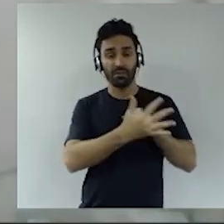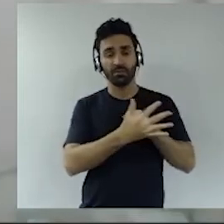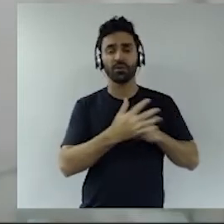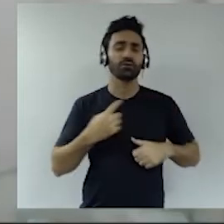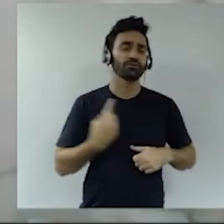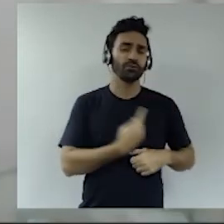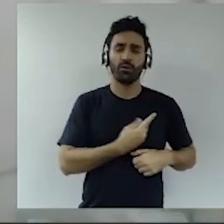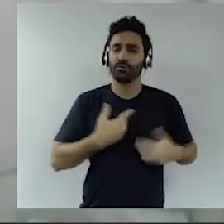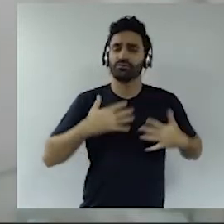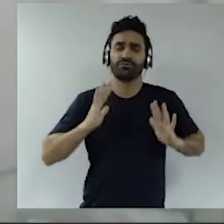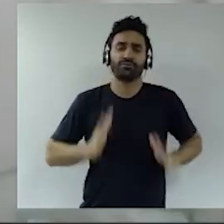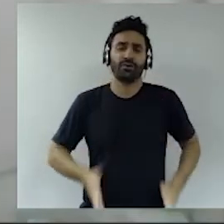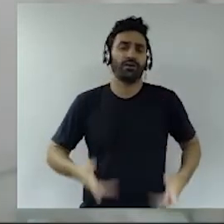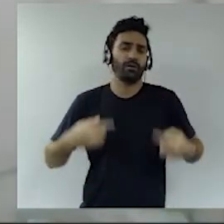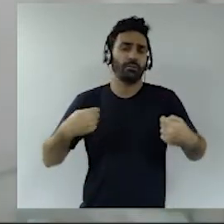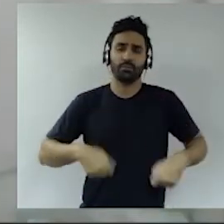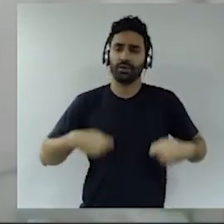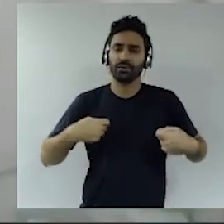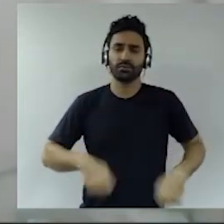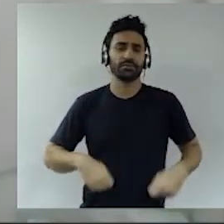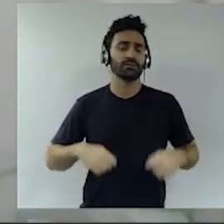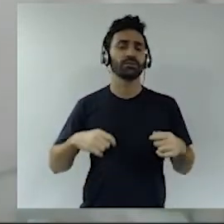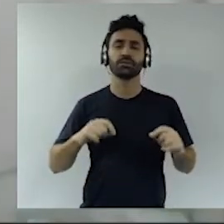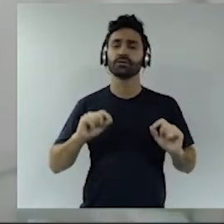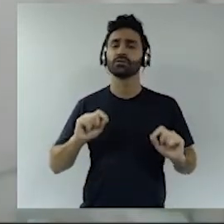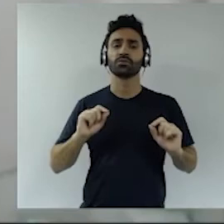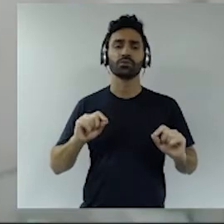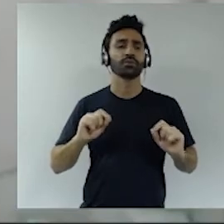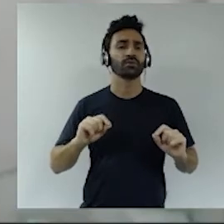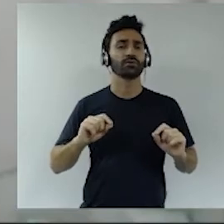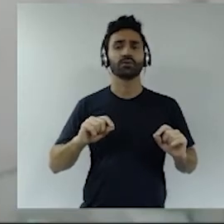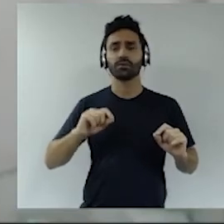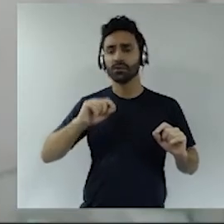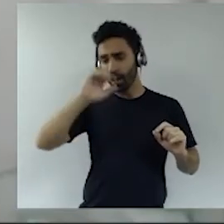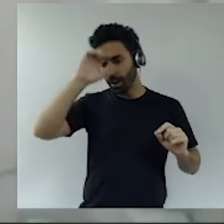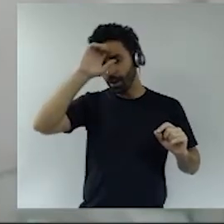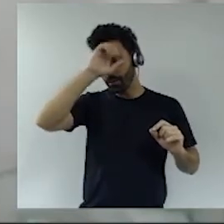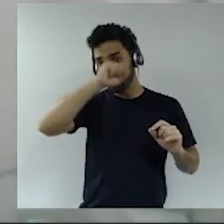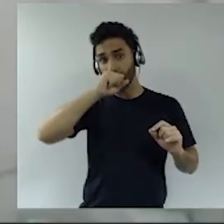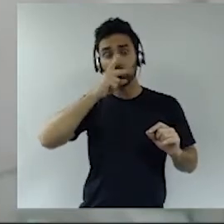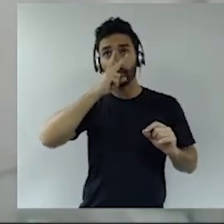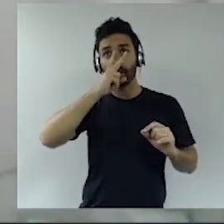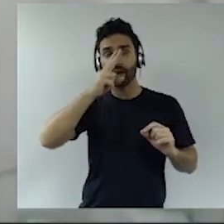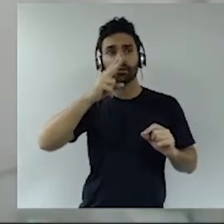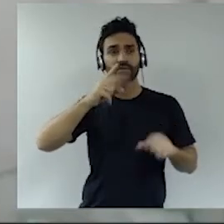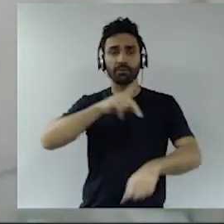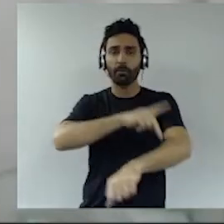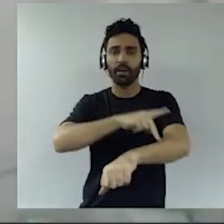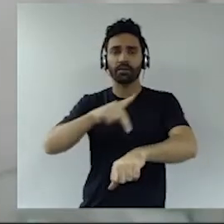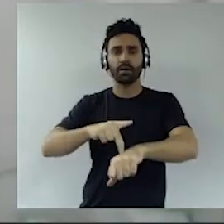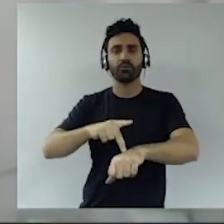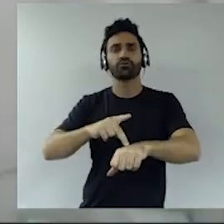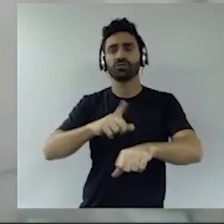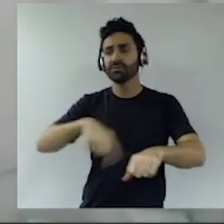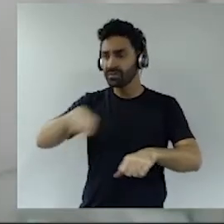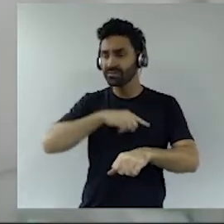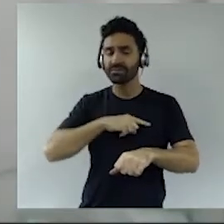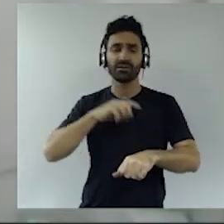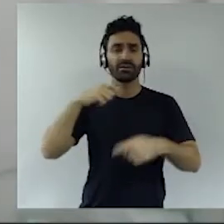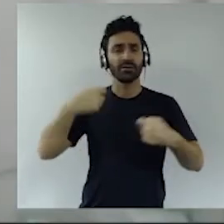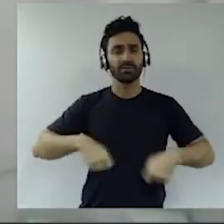já precisávamos ter um choque de pedagogia, como diz o ministro Fachin, da solidariedade.